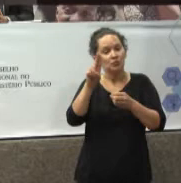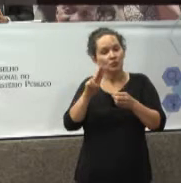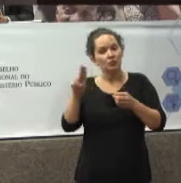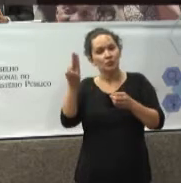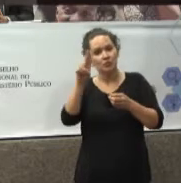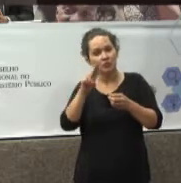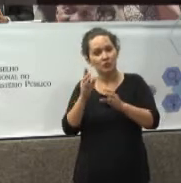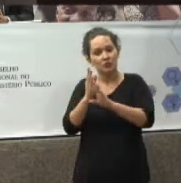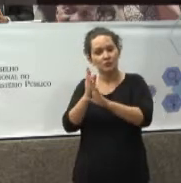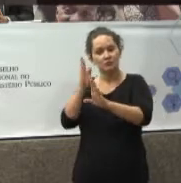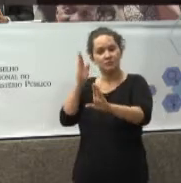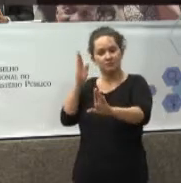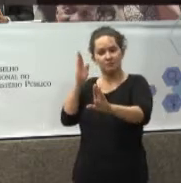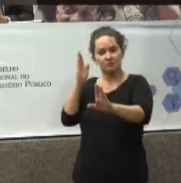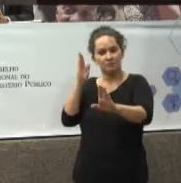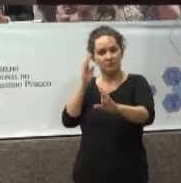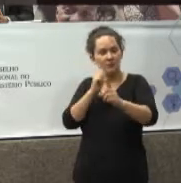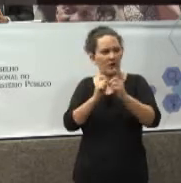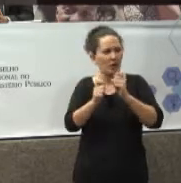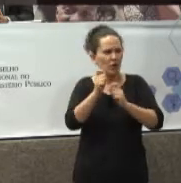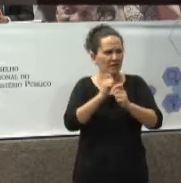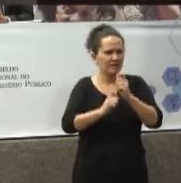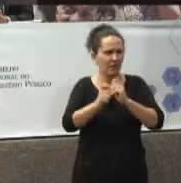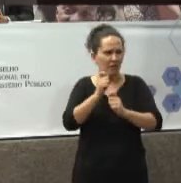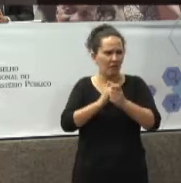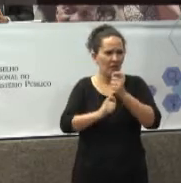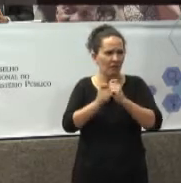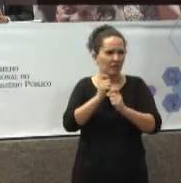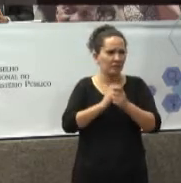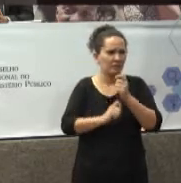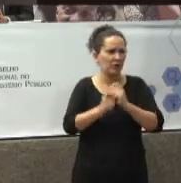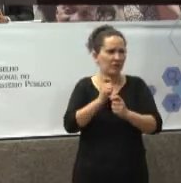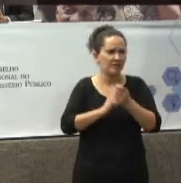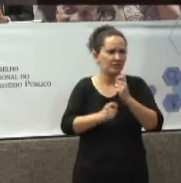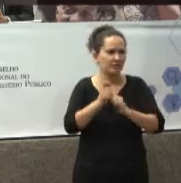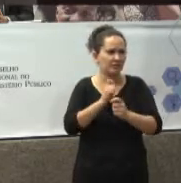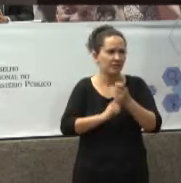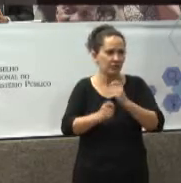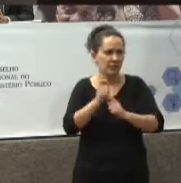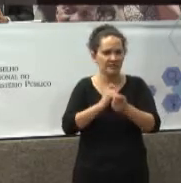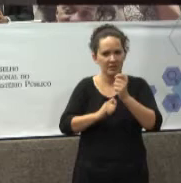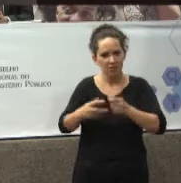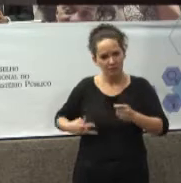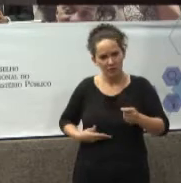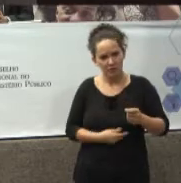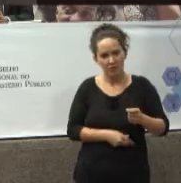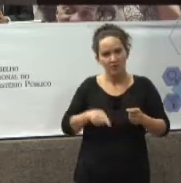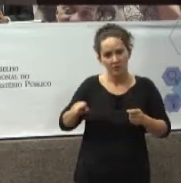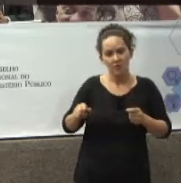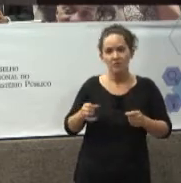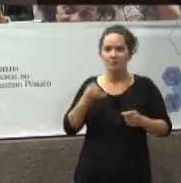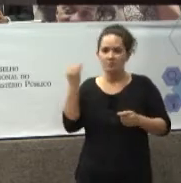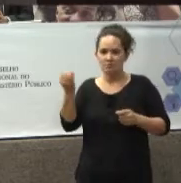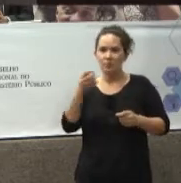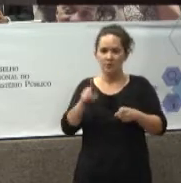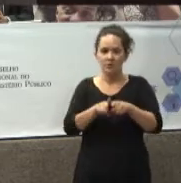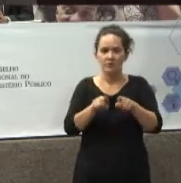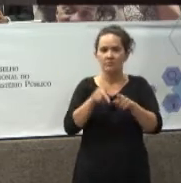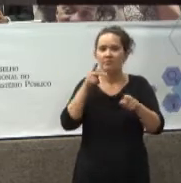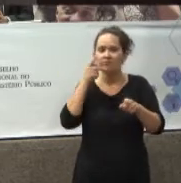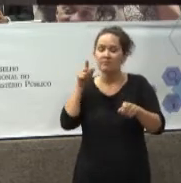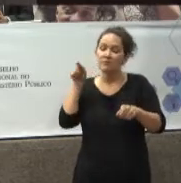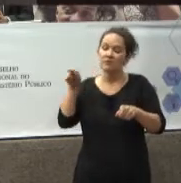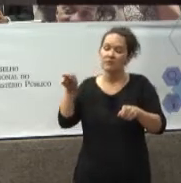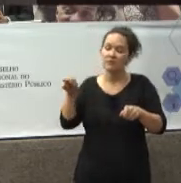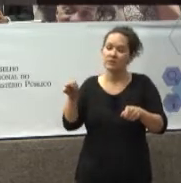nas listas de espera na regulação da cirurgia é e é também interessante dizer que com relação a esse caso que aconteceu das